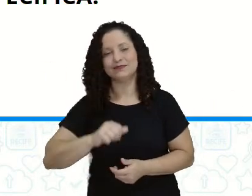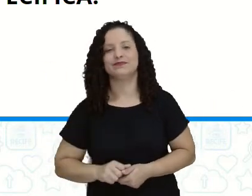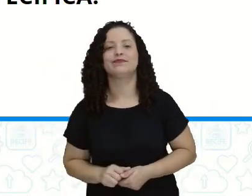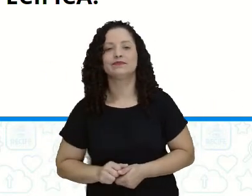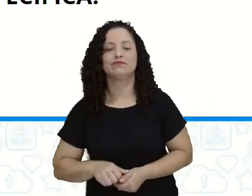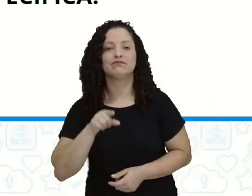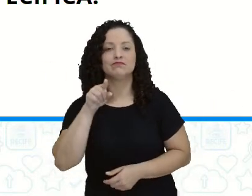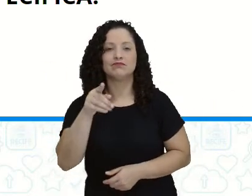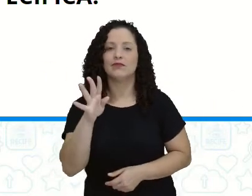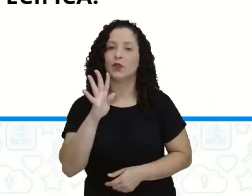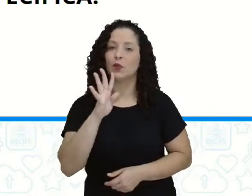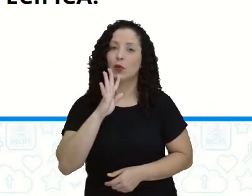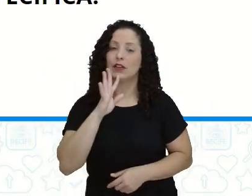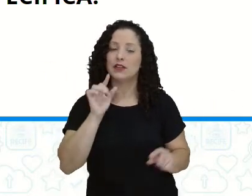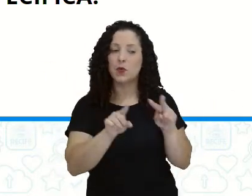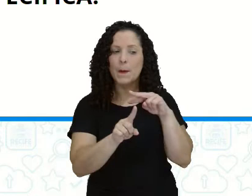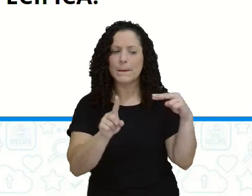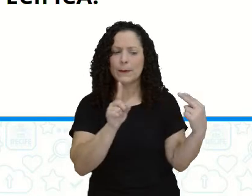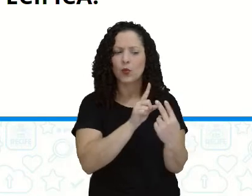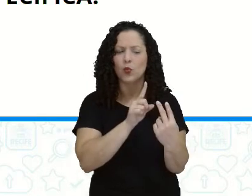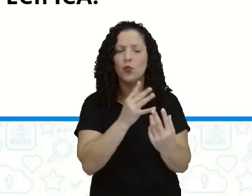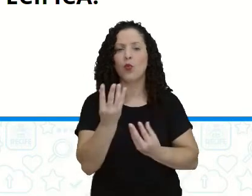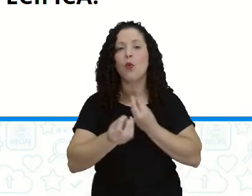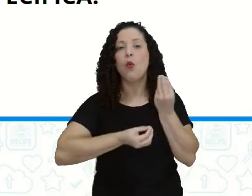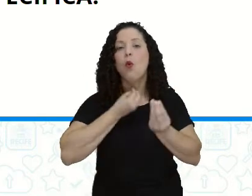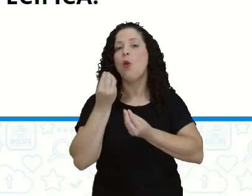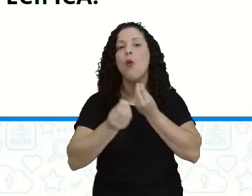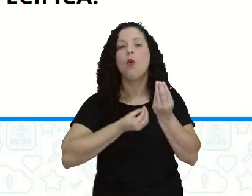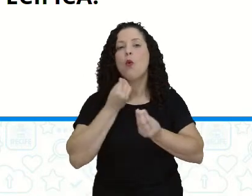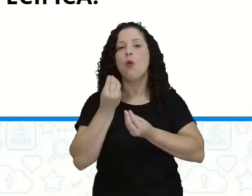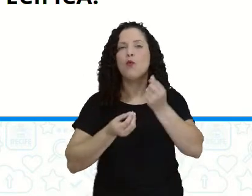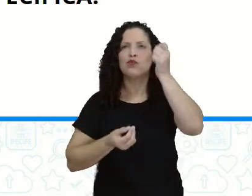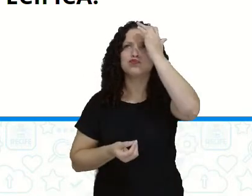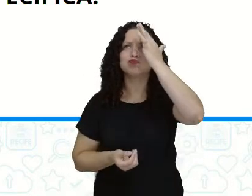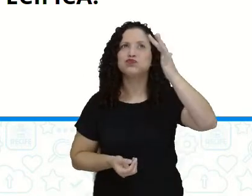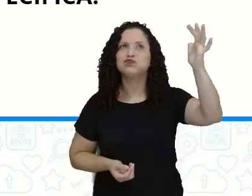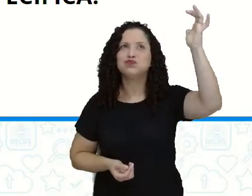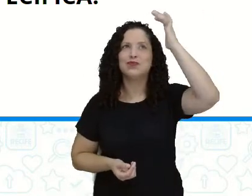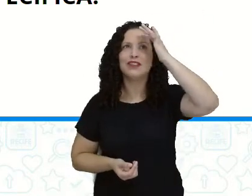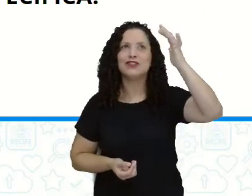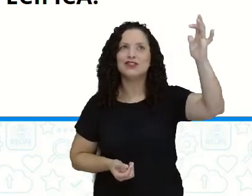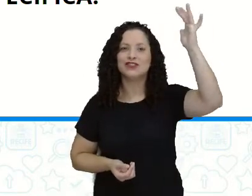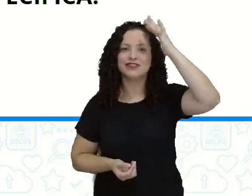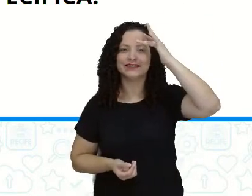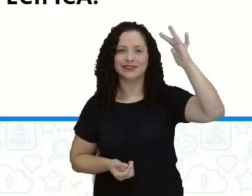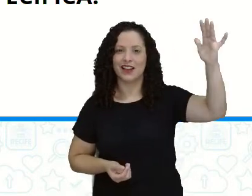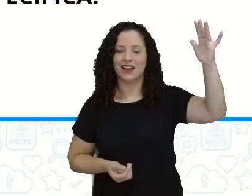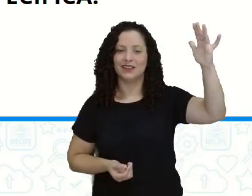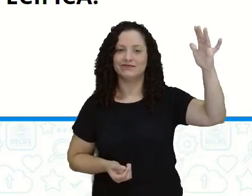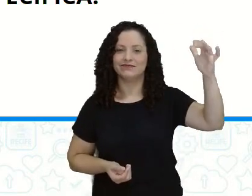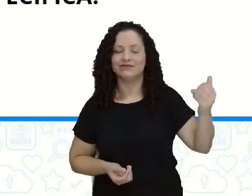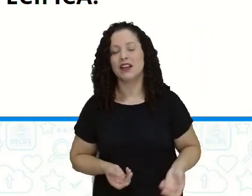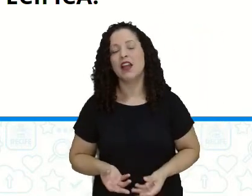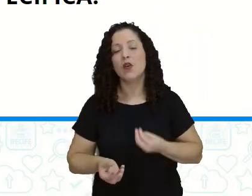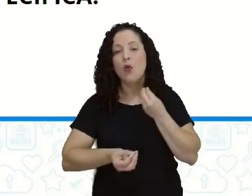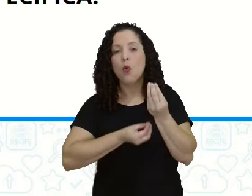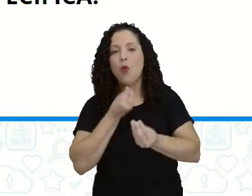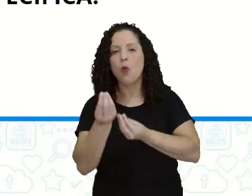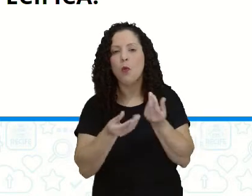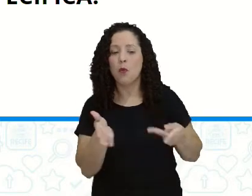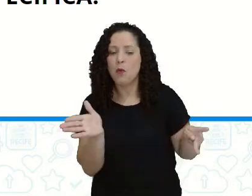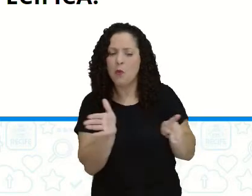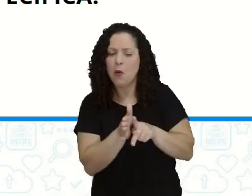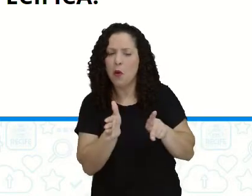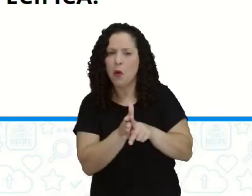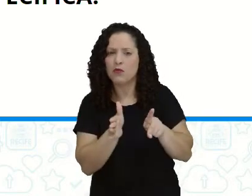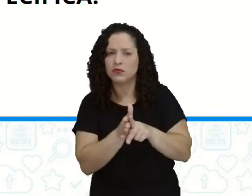de vista é o modo como se imagina ou se analisa uma situação